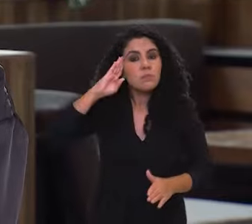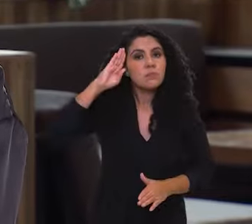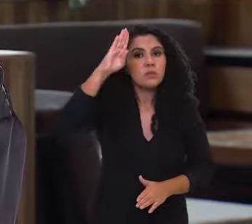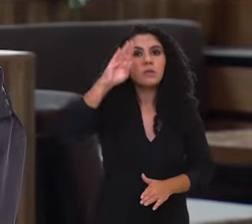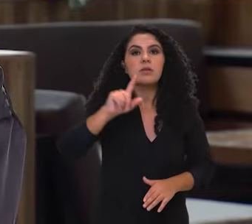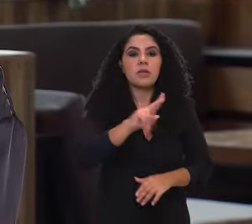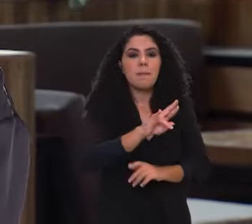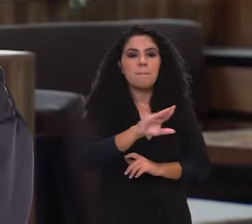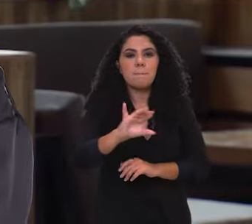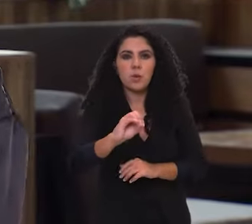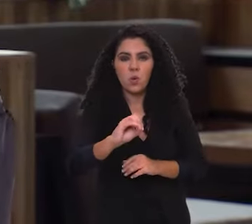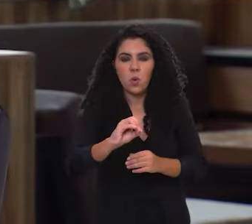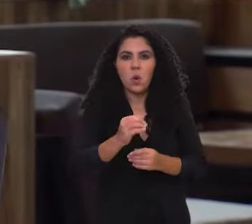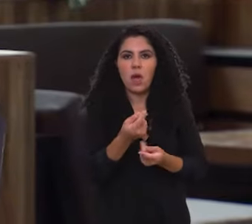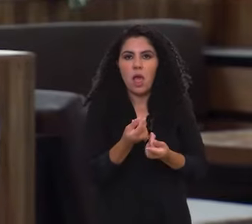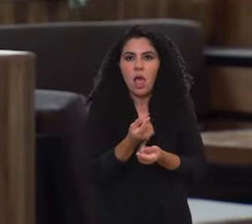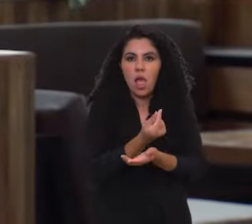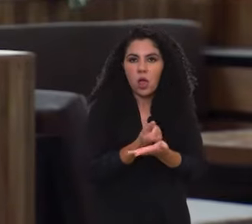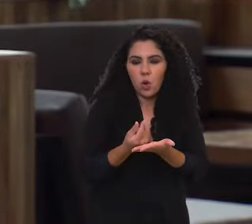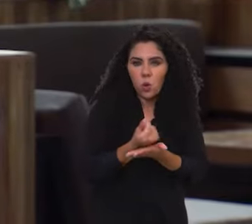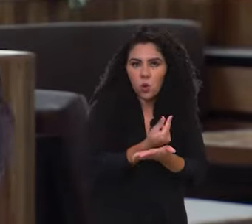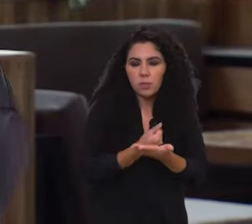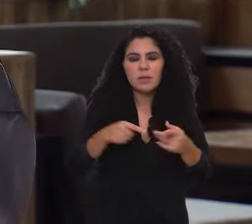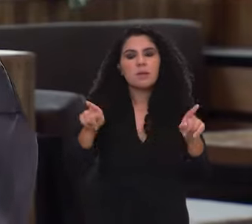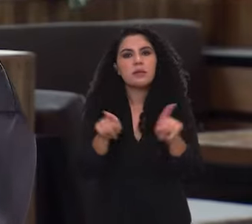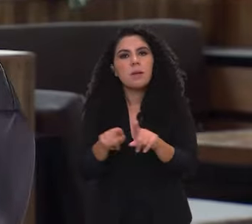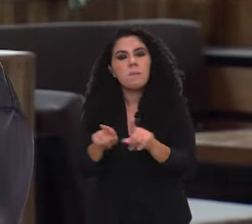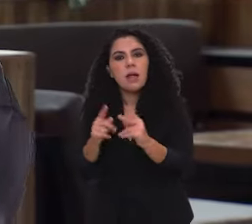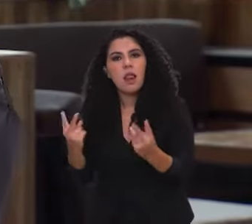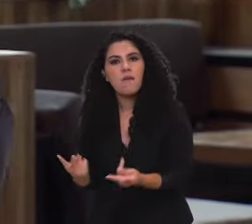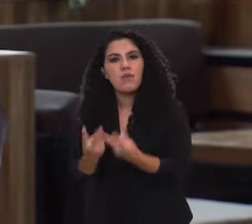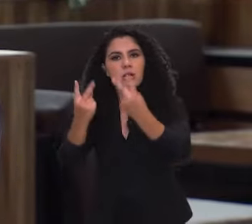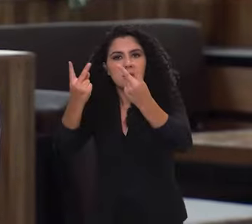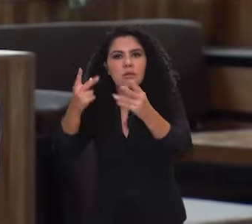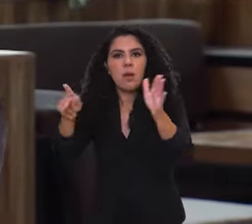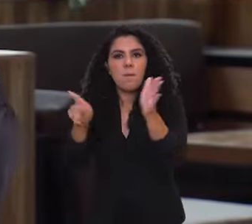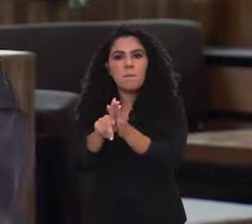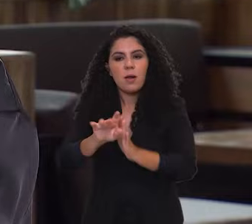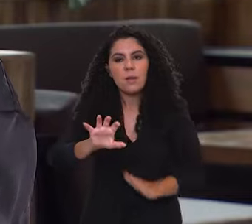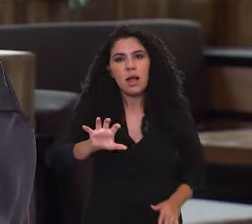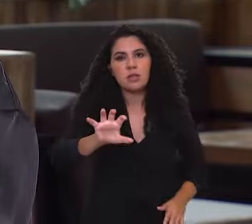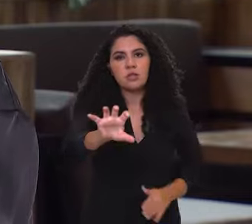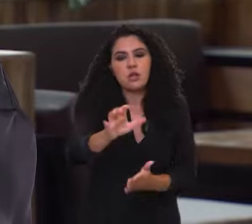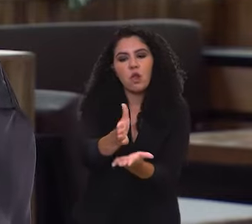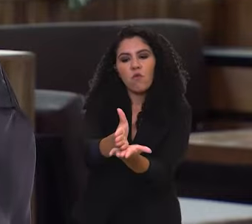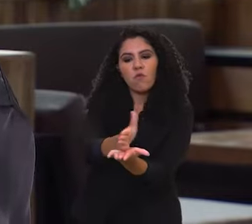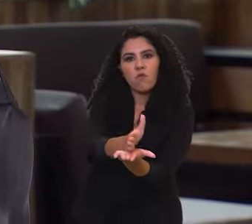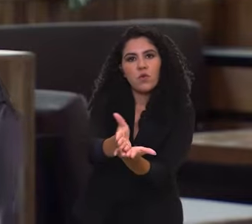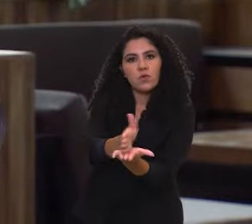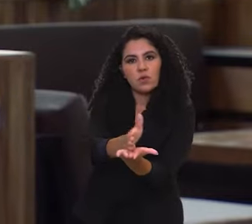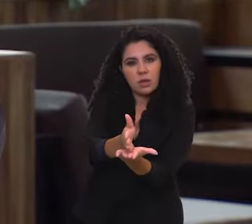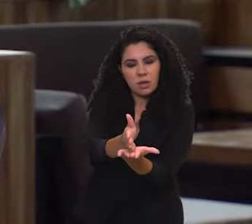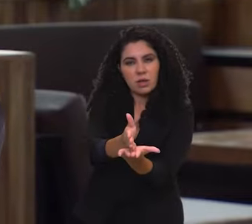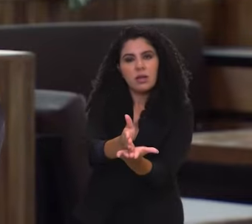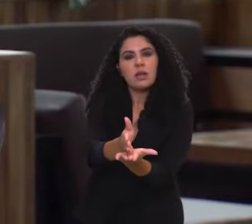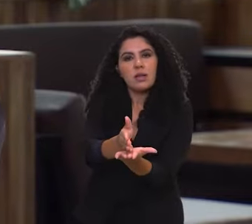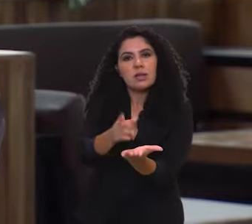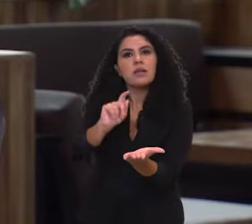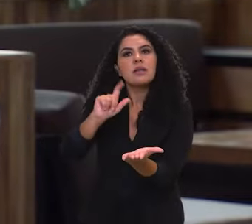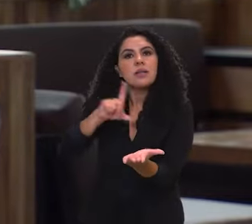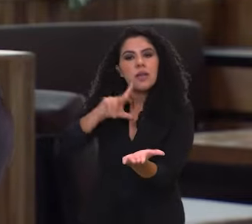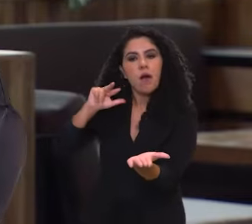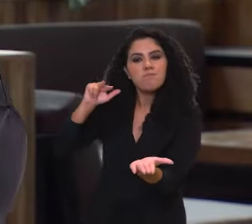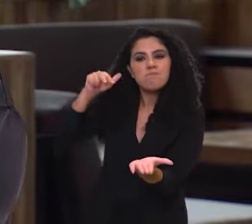e pautado também na valorização da região de fronteira, exatamente como locus